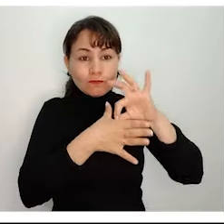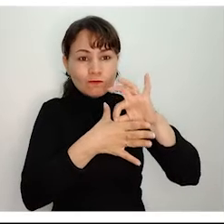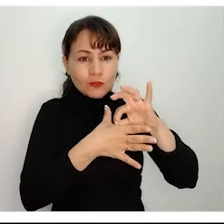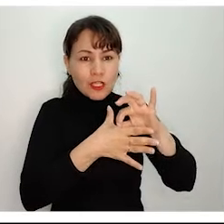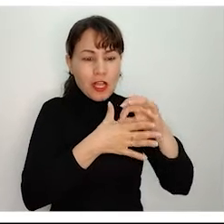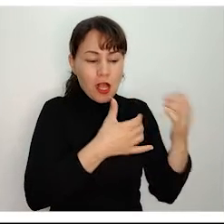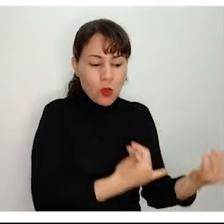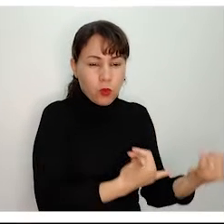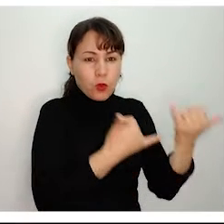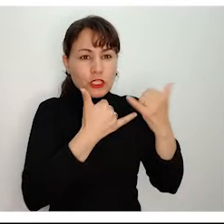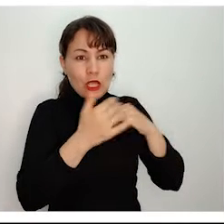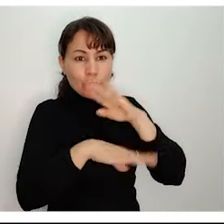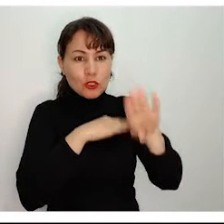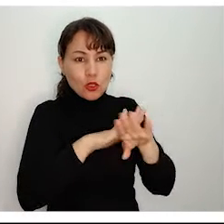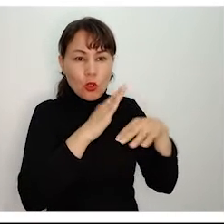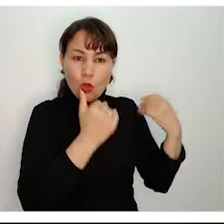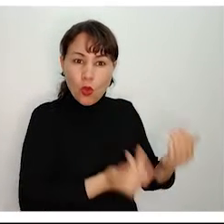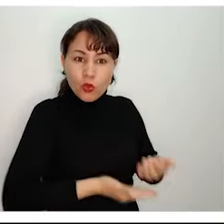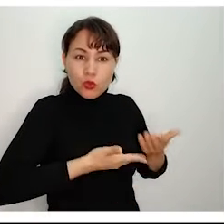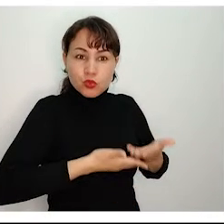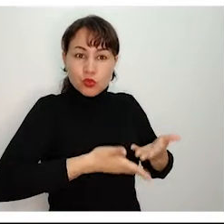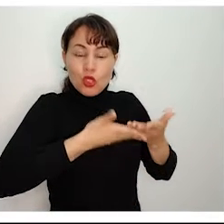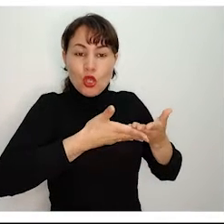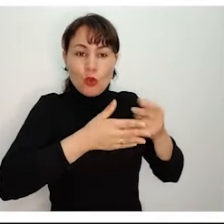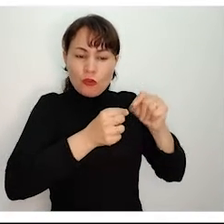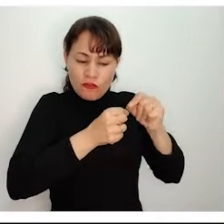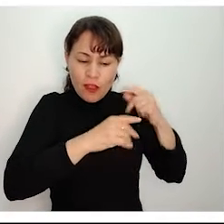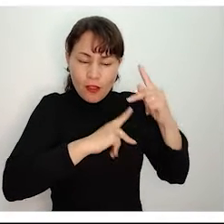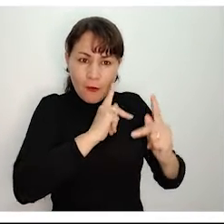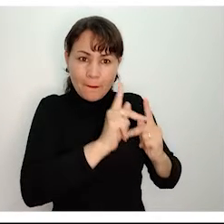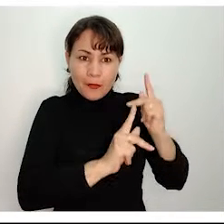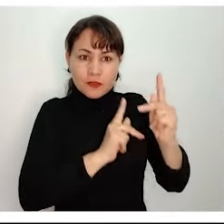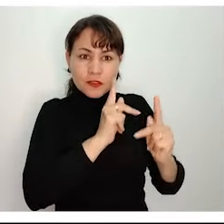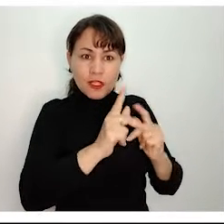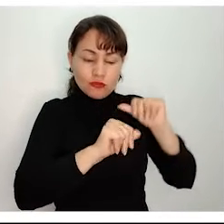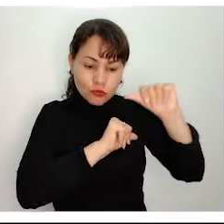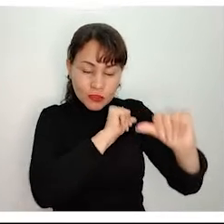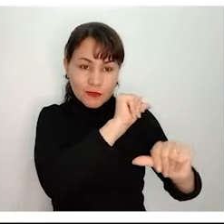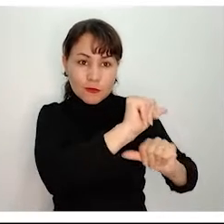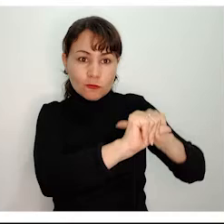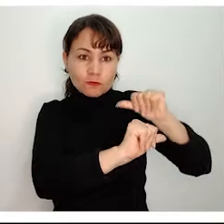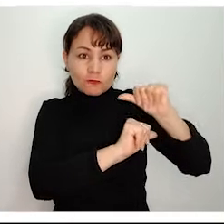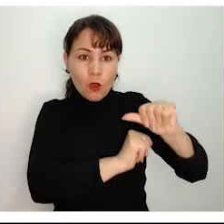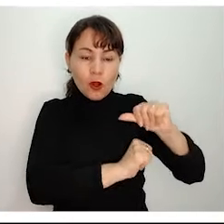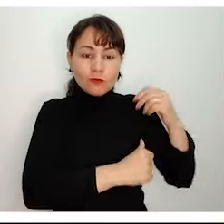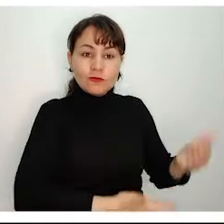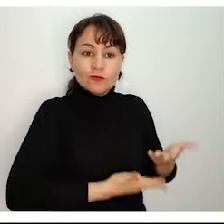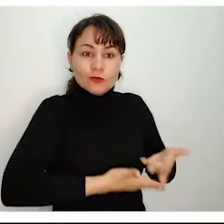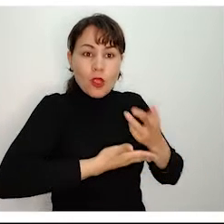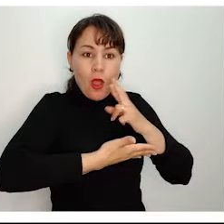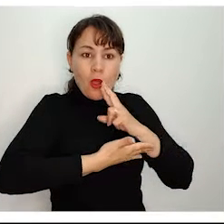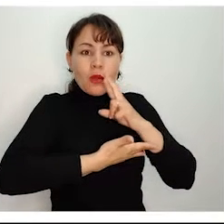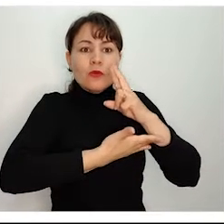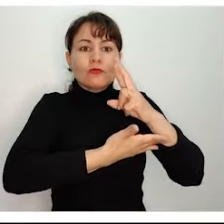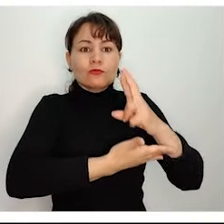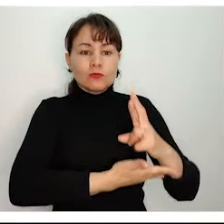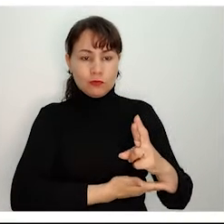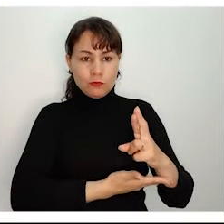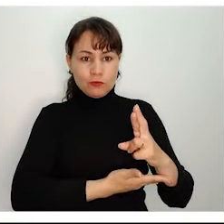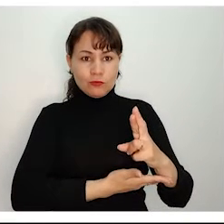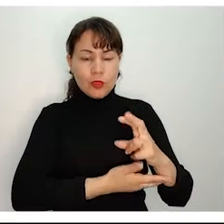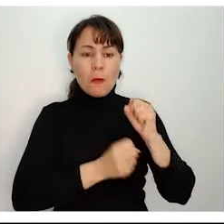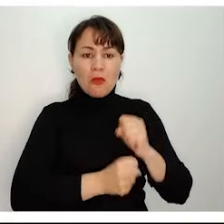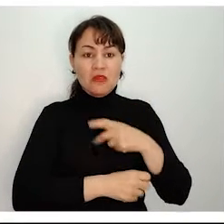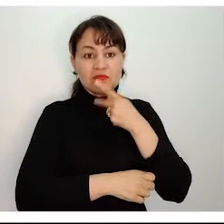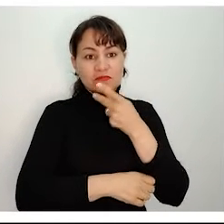que recebem todos os estímulos do ambiente, que processam esses estímulos e que transformam esses estímulos em respostas.